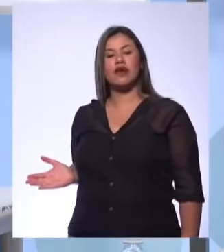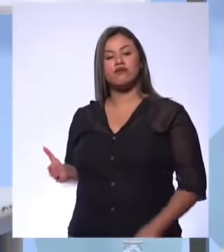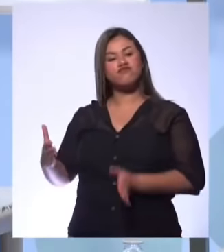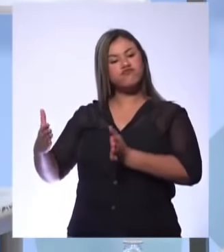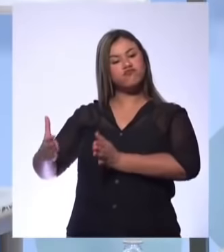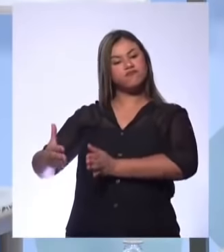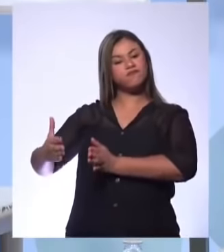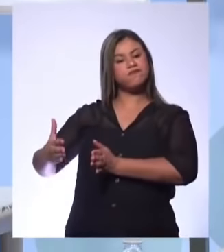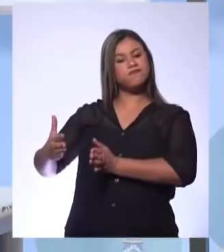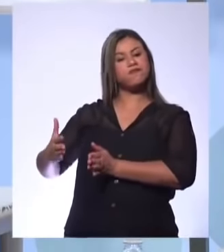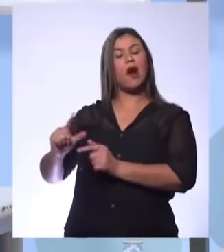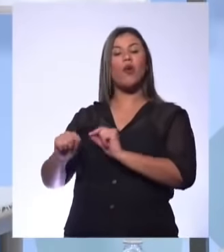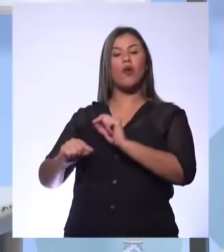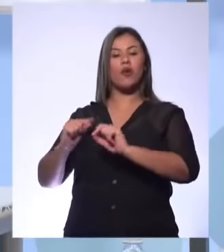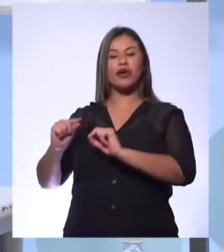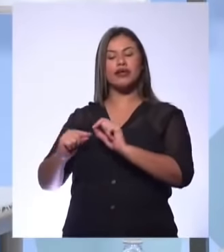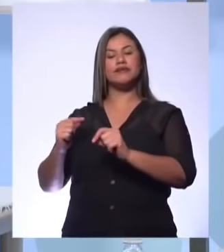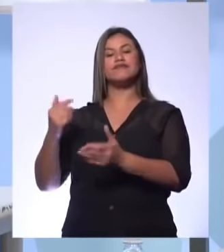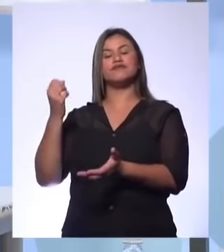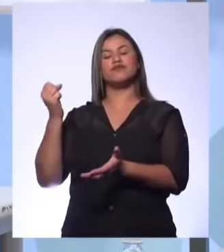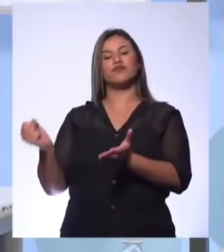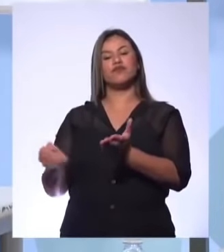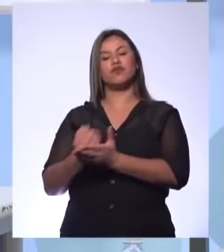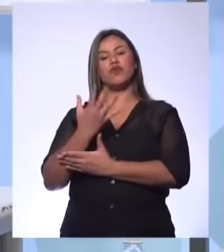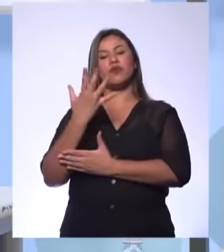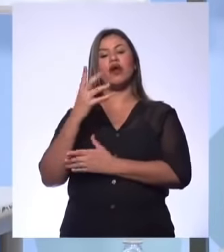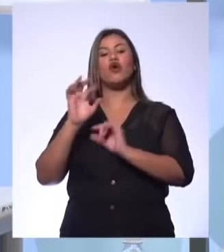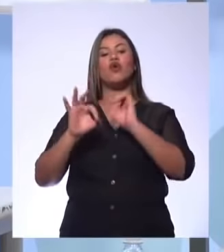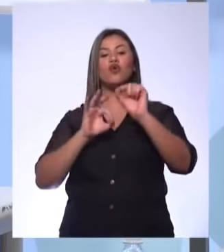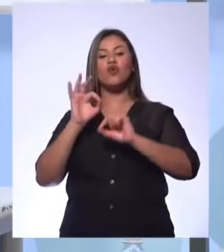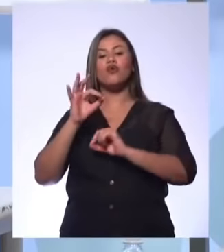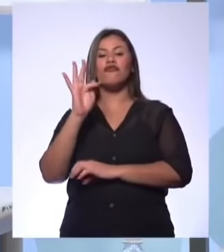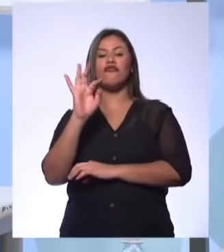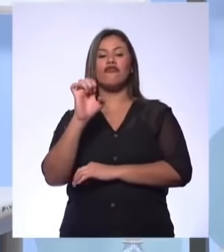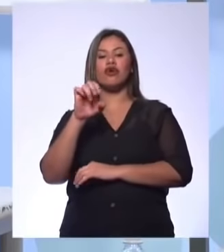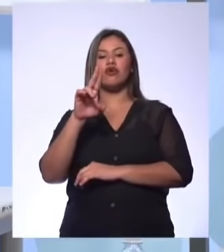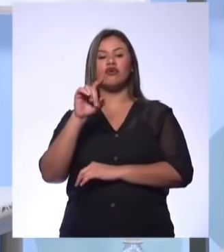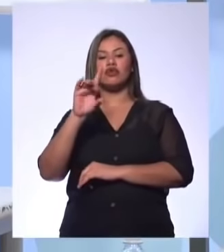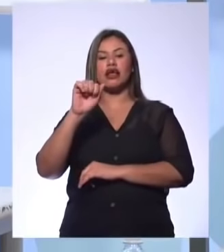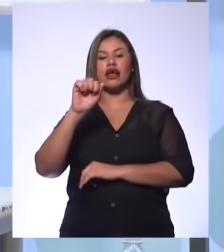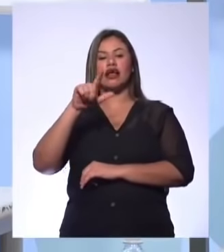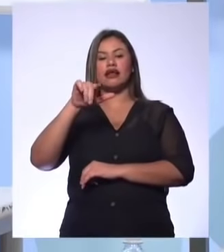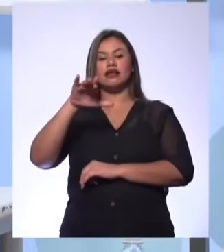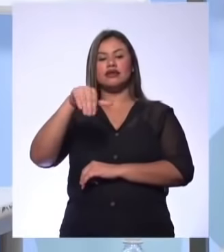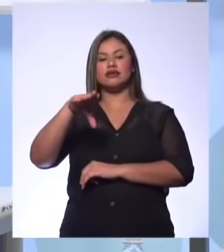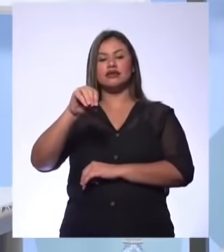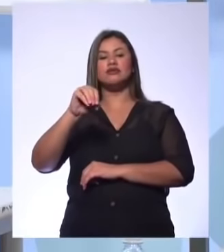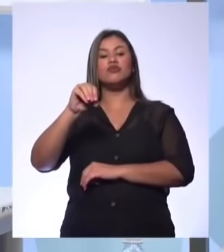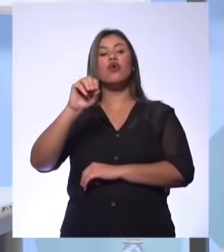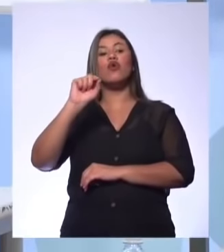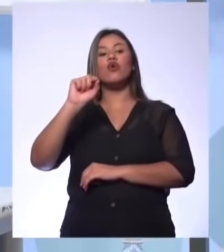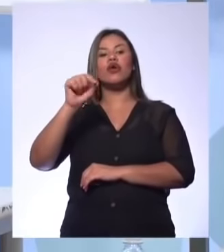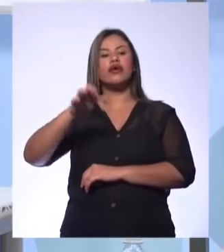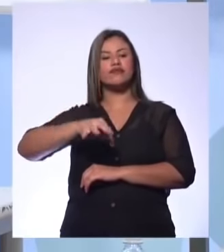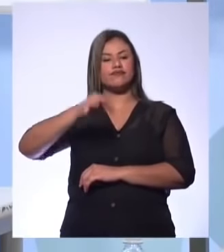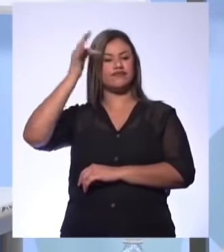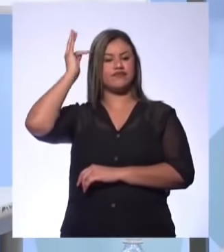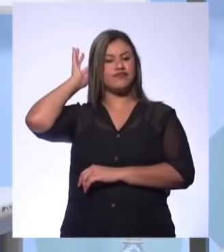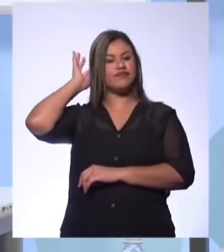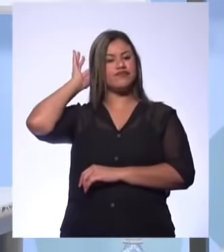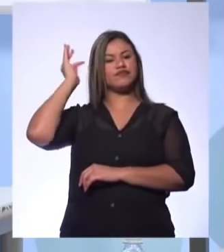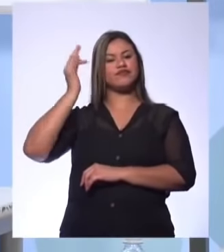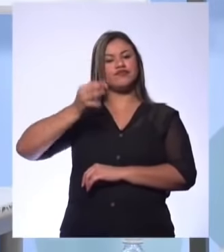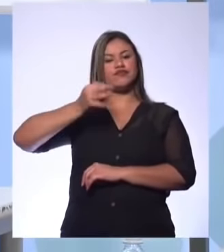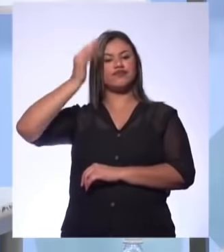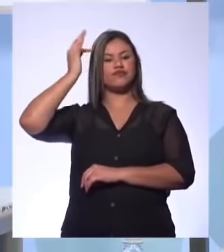teremos uma nova lógica social, que é o feudalismo. Aqui não, tá? Aqui será uma outra história. Uma